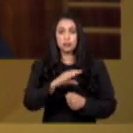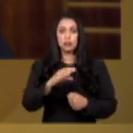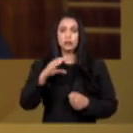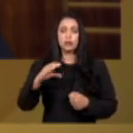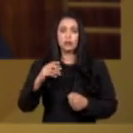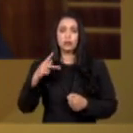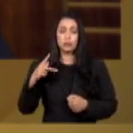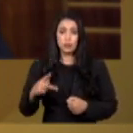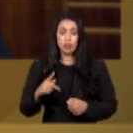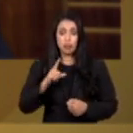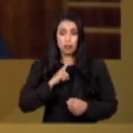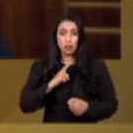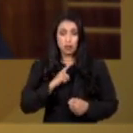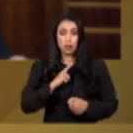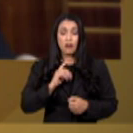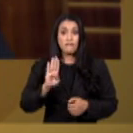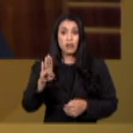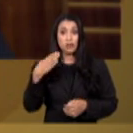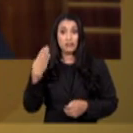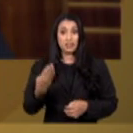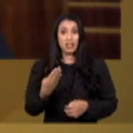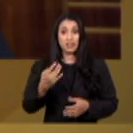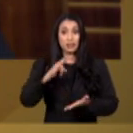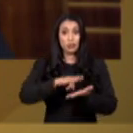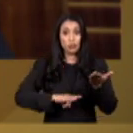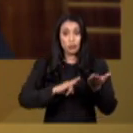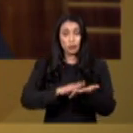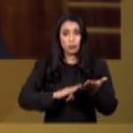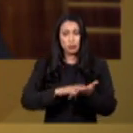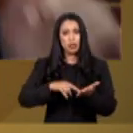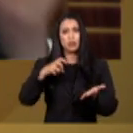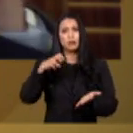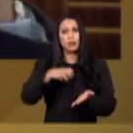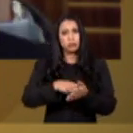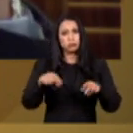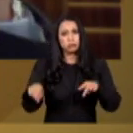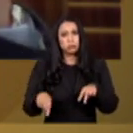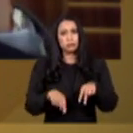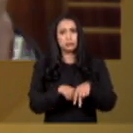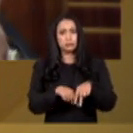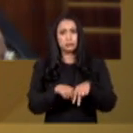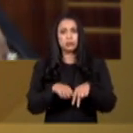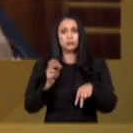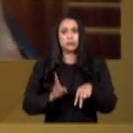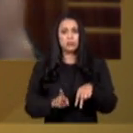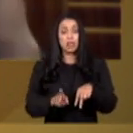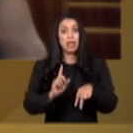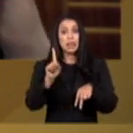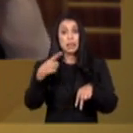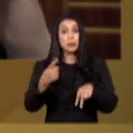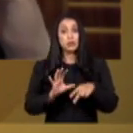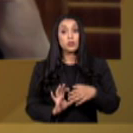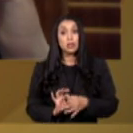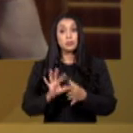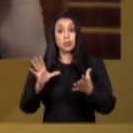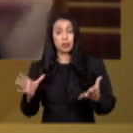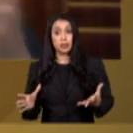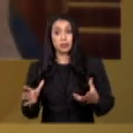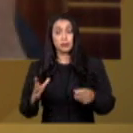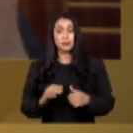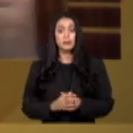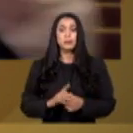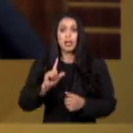use falsificação de documento público opinião sua frente realmente tem colocado em liberdade na sequência foi